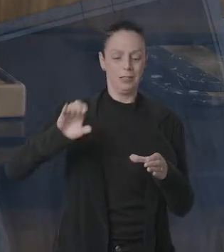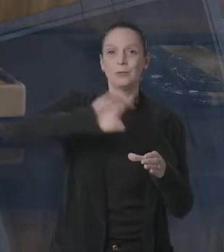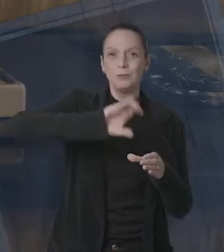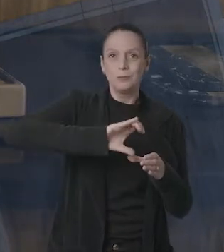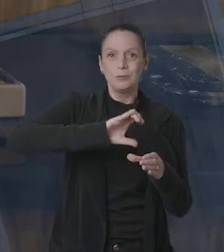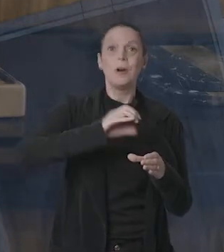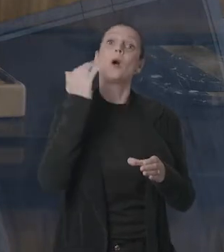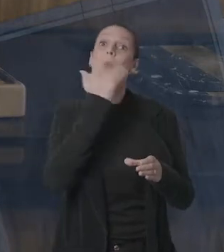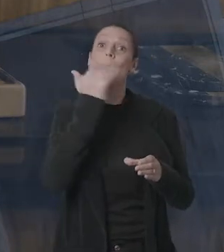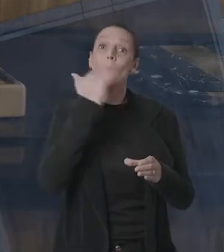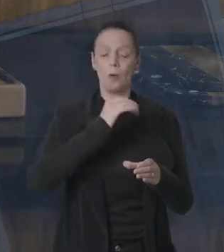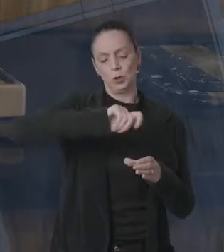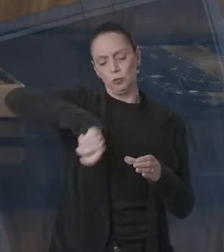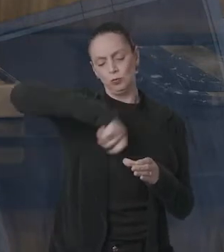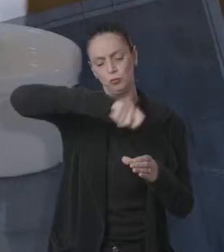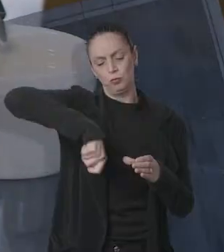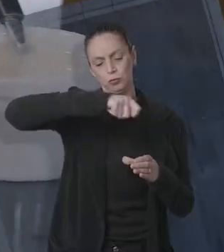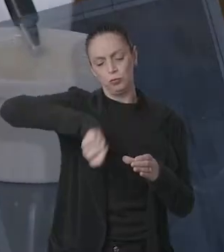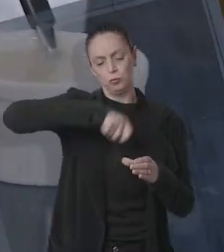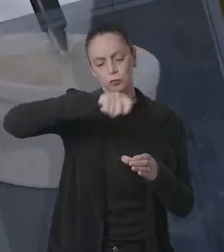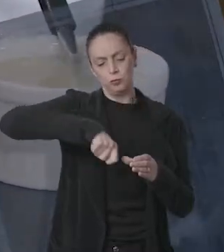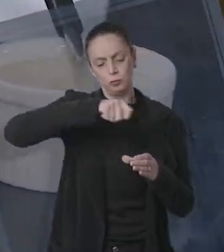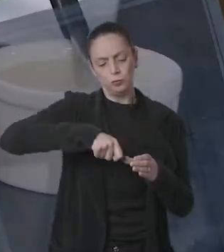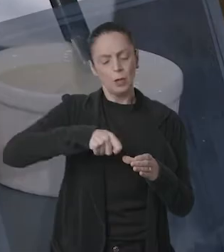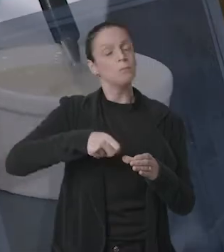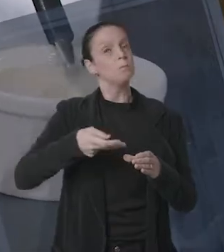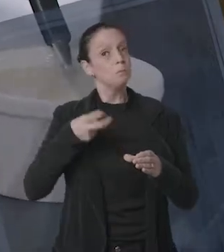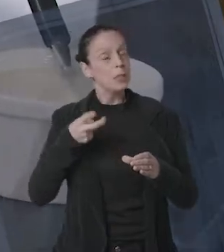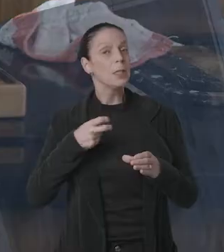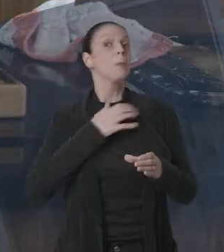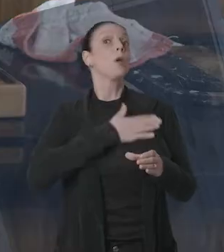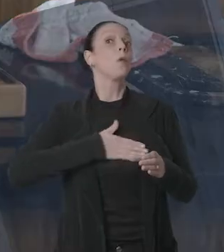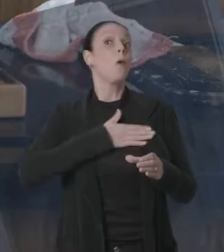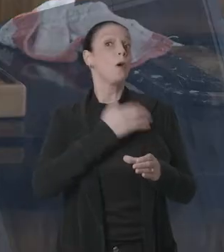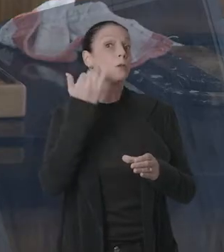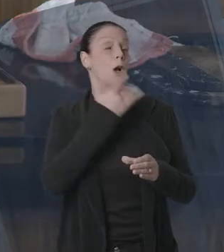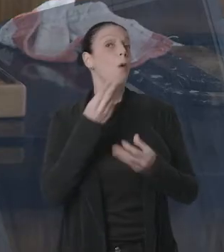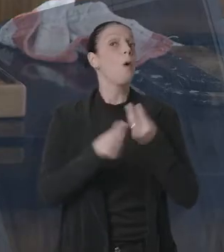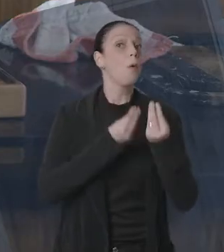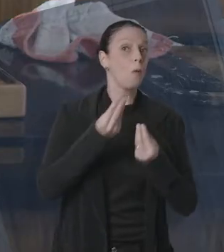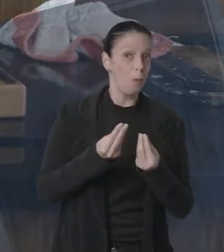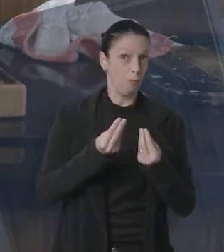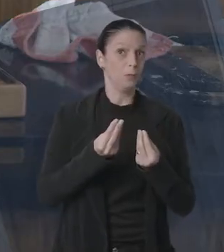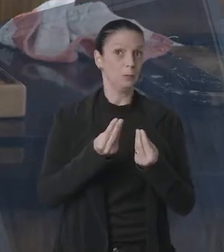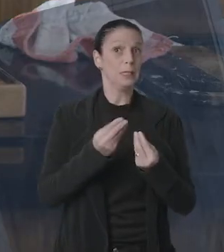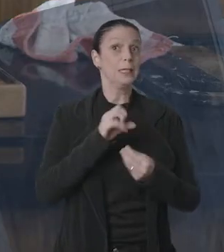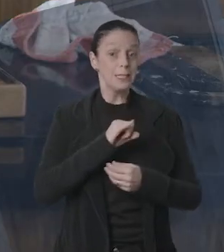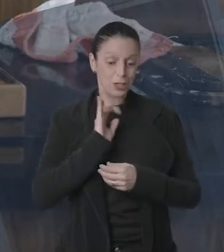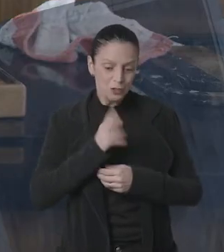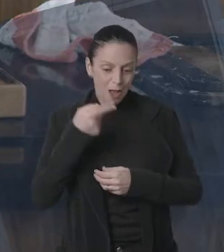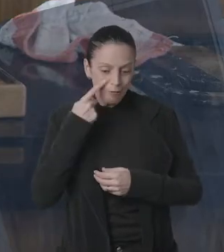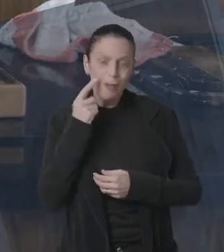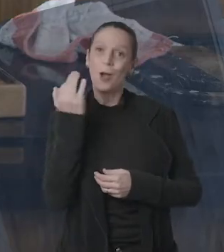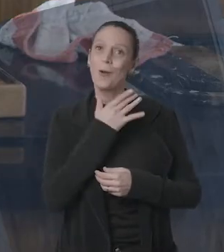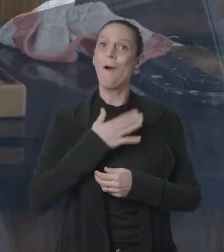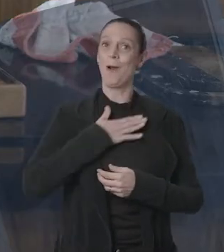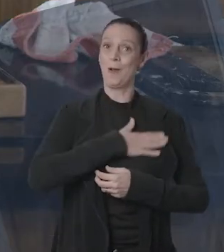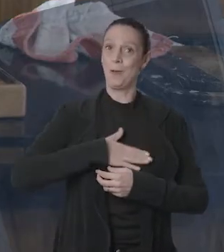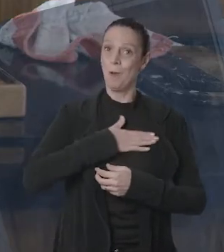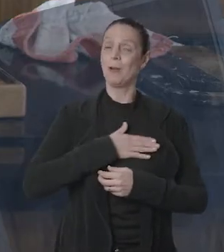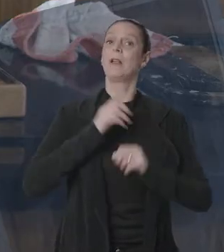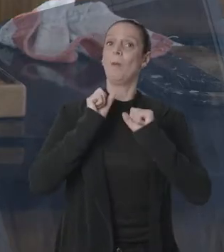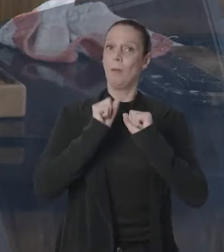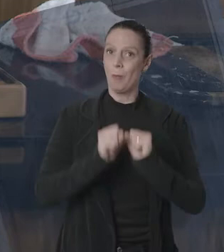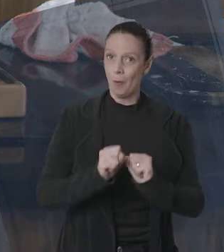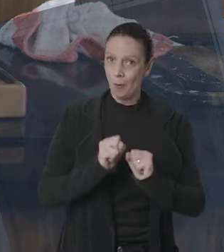E a gente vai misturando até chegar no tom que a gente vai querer. Então a gente já chegou no ponto que queria, aqui com a textura